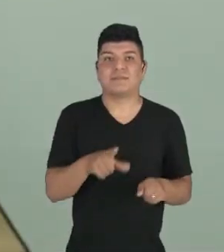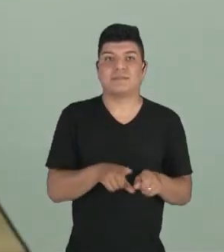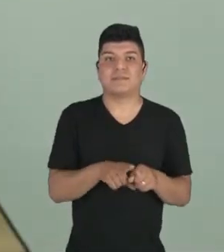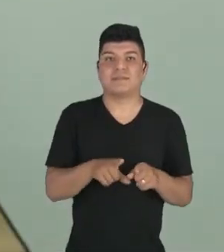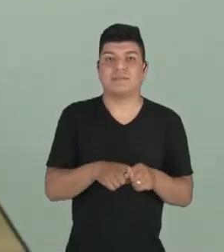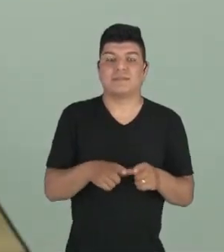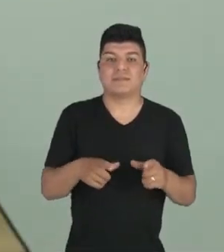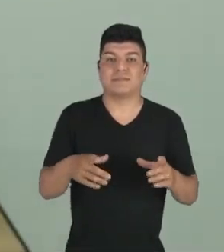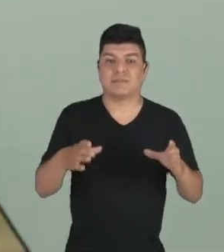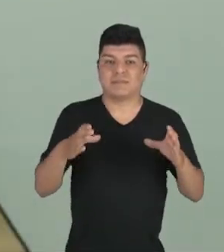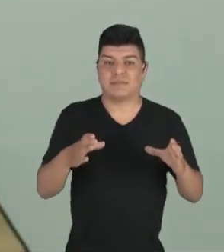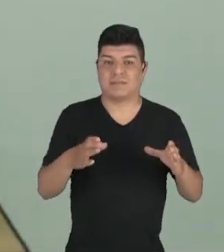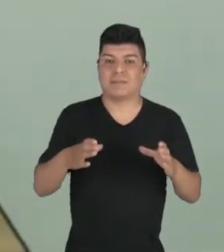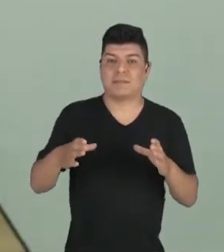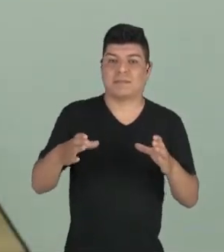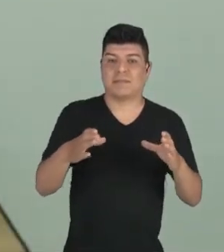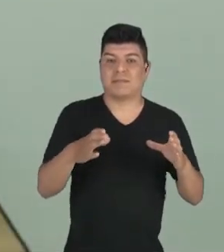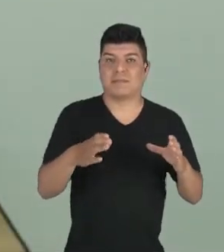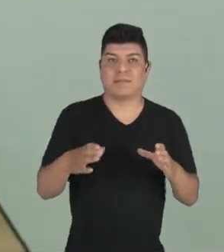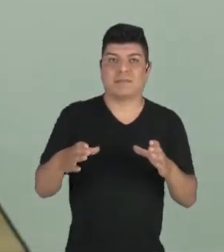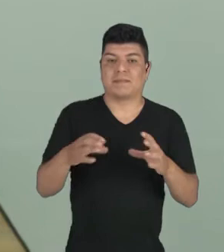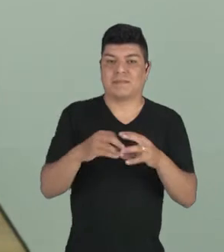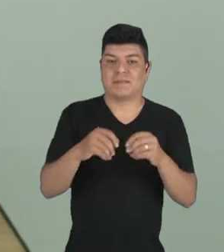a panela de cerâmica,